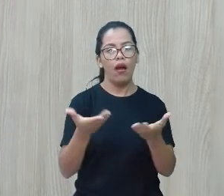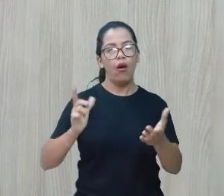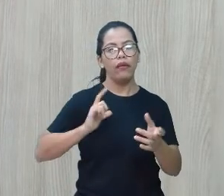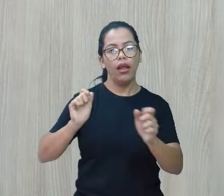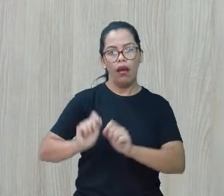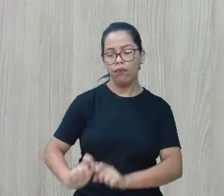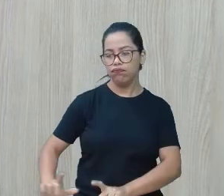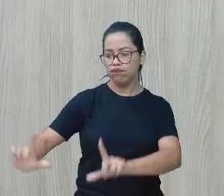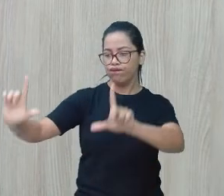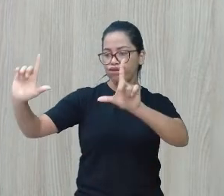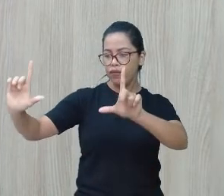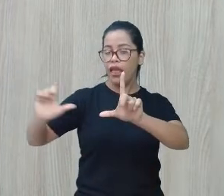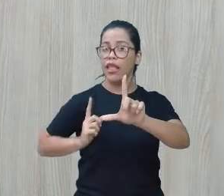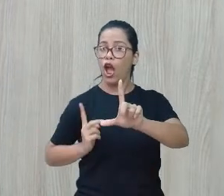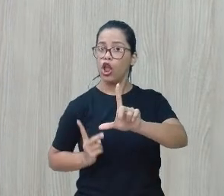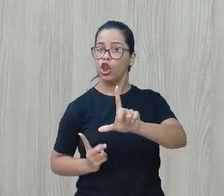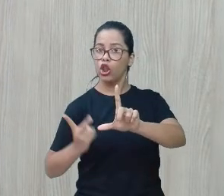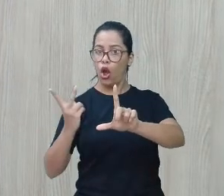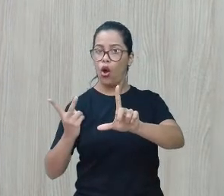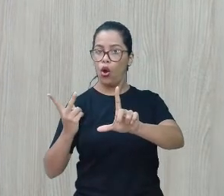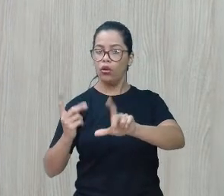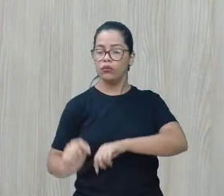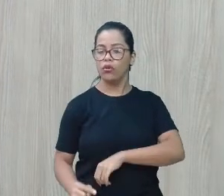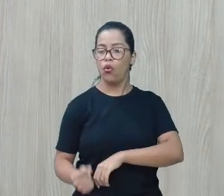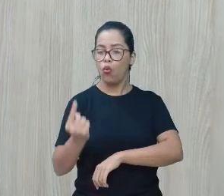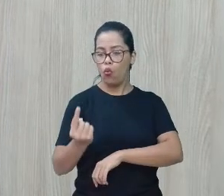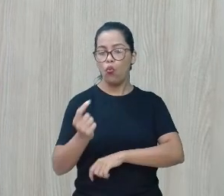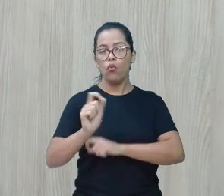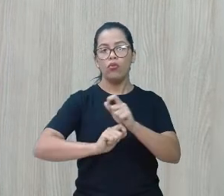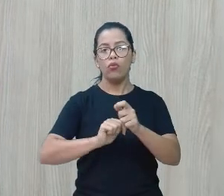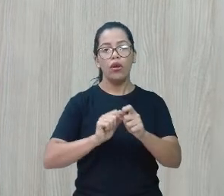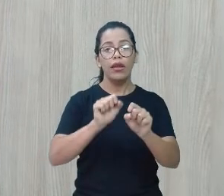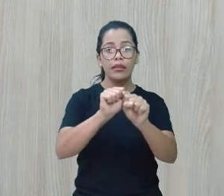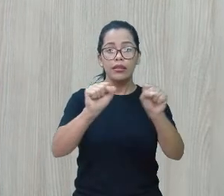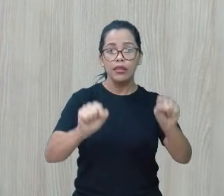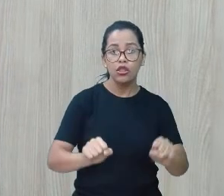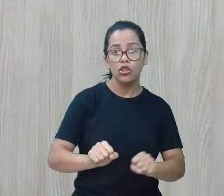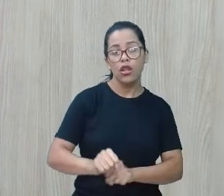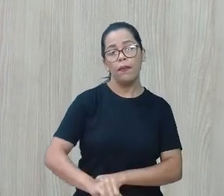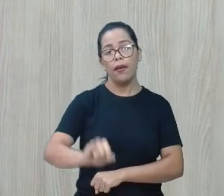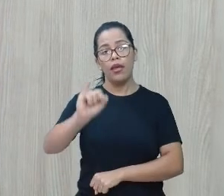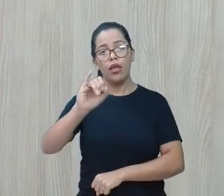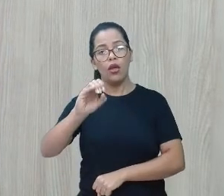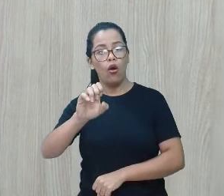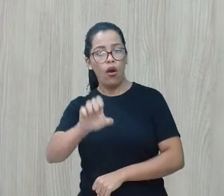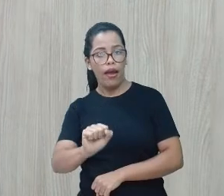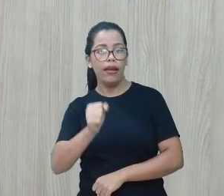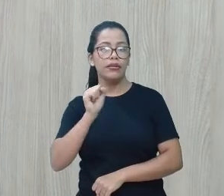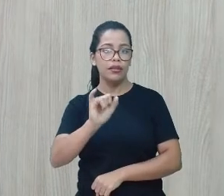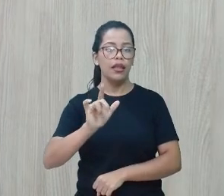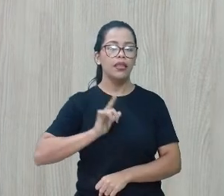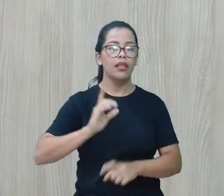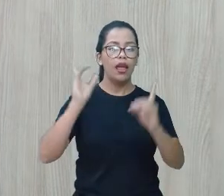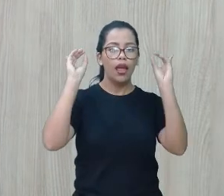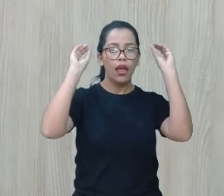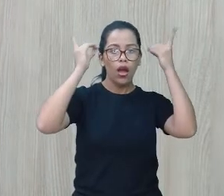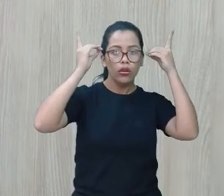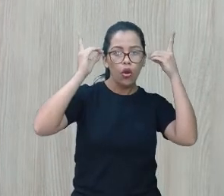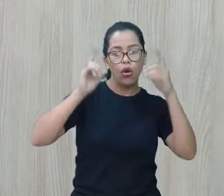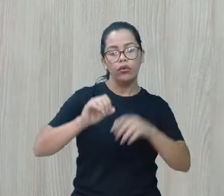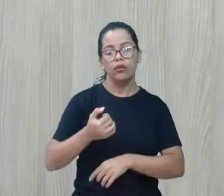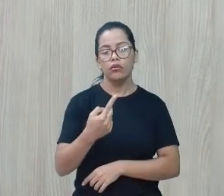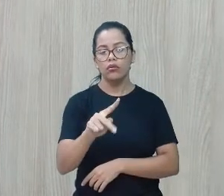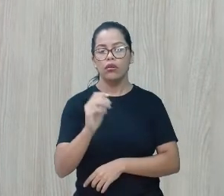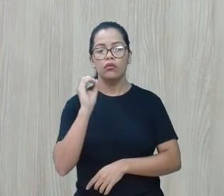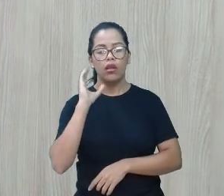Code, Então tem dois aí, um QR Code que é para se você tem o sistema iOS e o outro para se você tem o sistema Android.